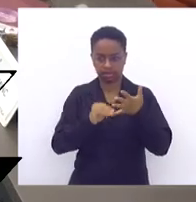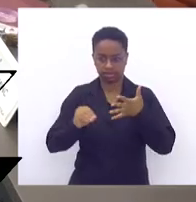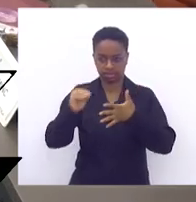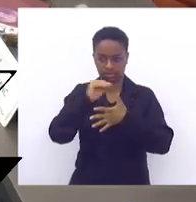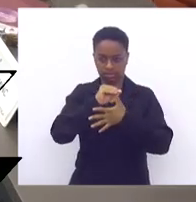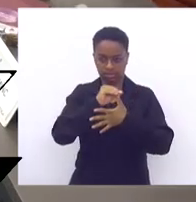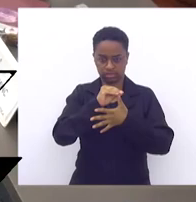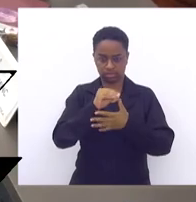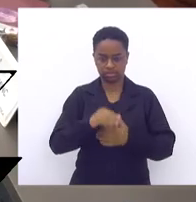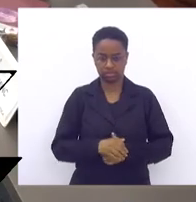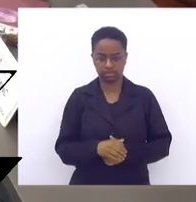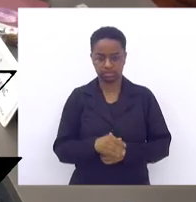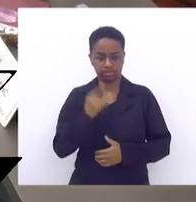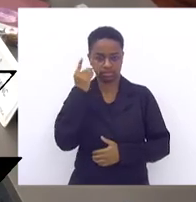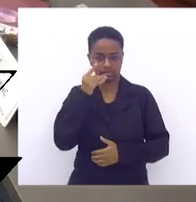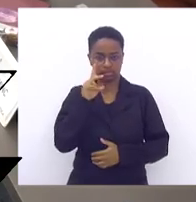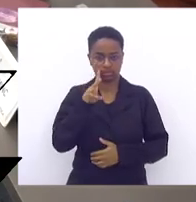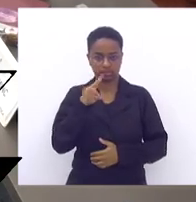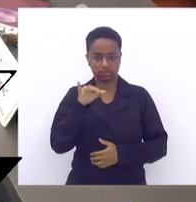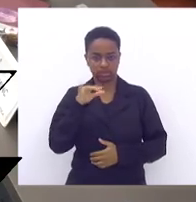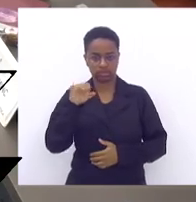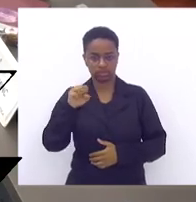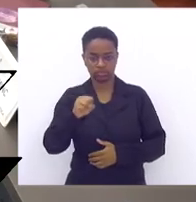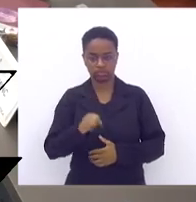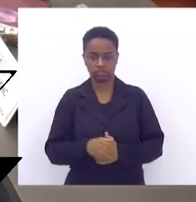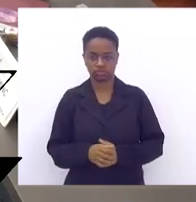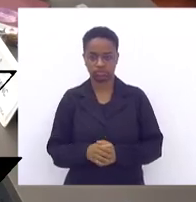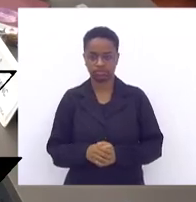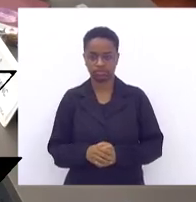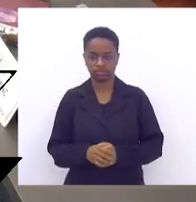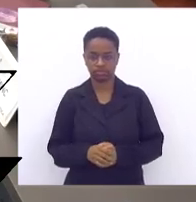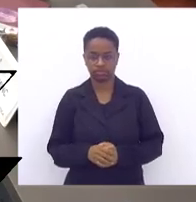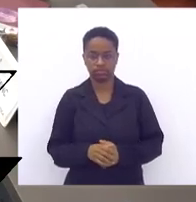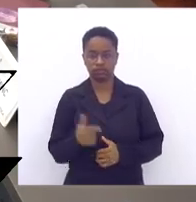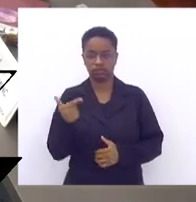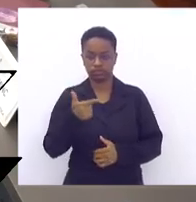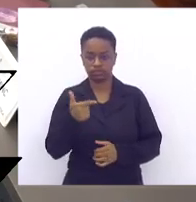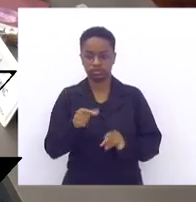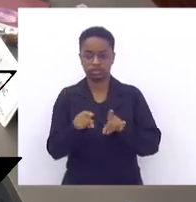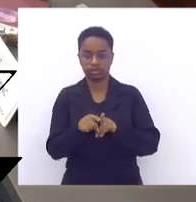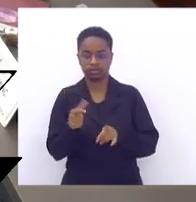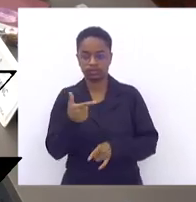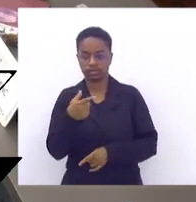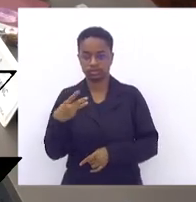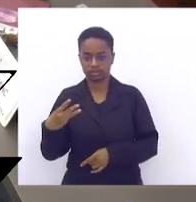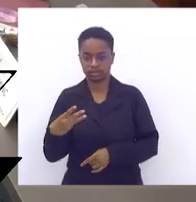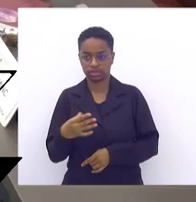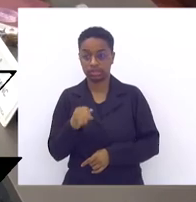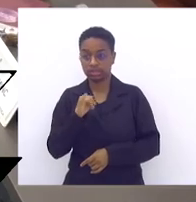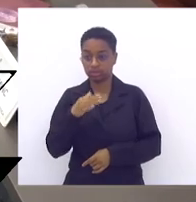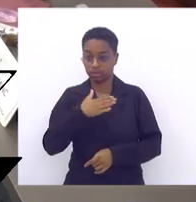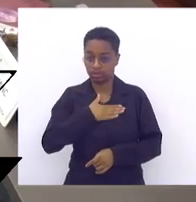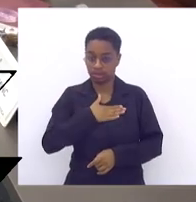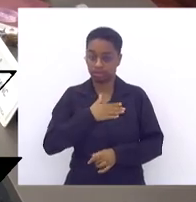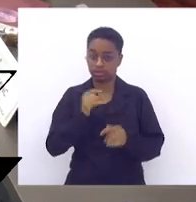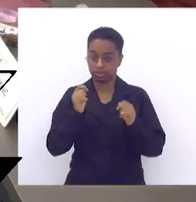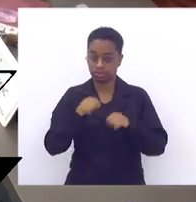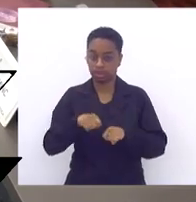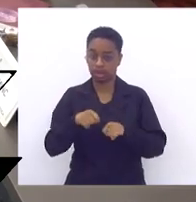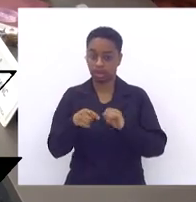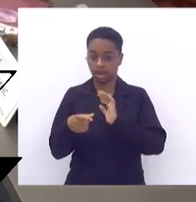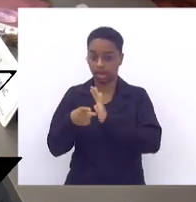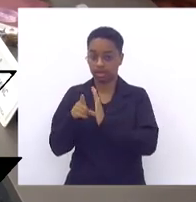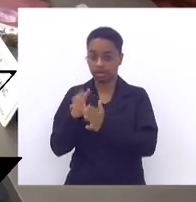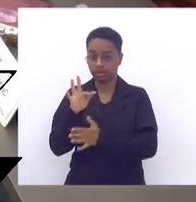da pauta? Deputado Vinícius Cusolino. Senhor presidente, 22 e 23. Presidente, se o meu pudesse ser na frente do